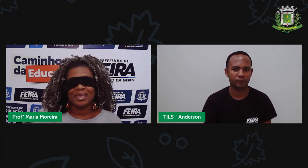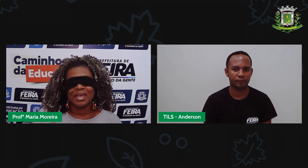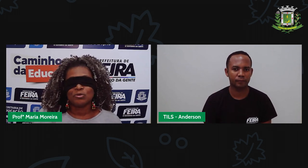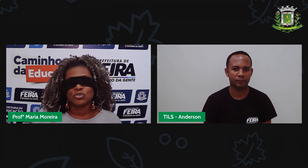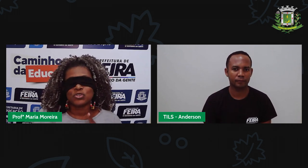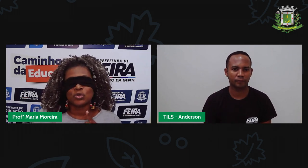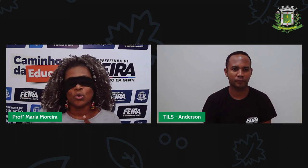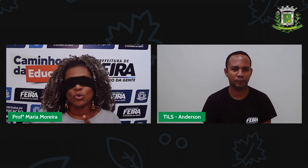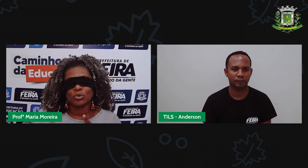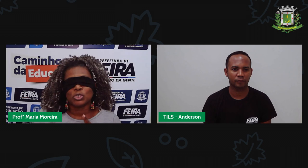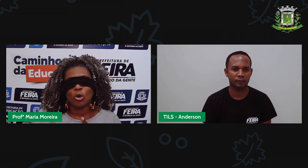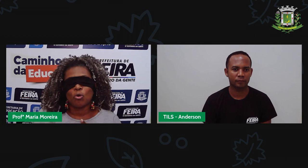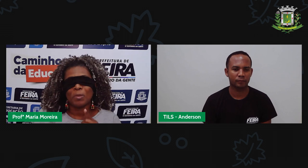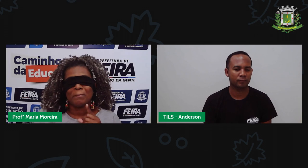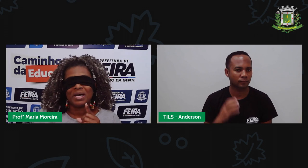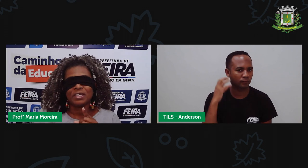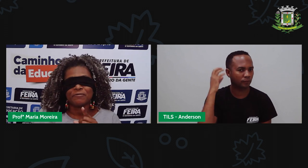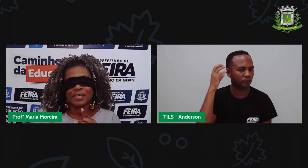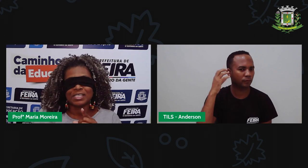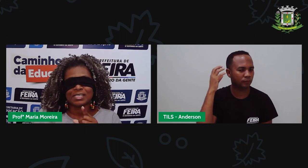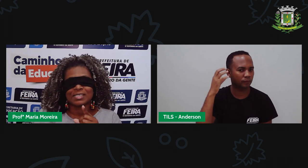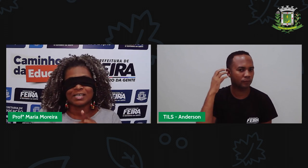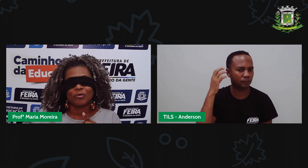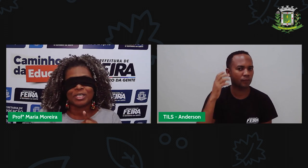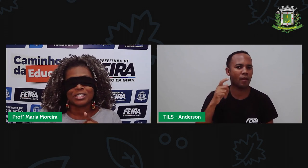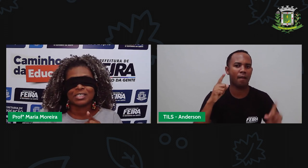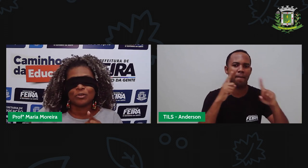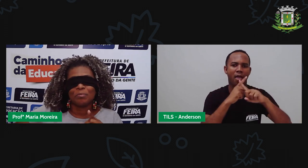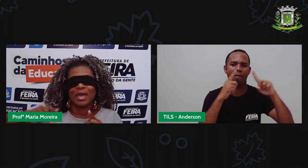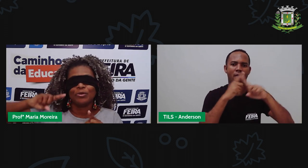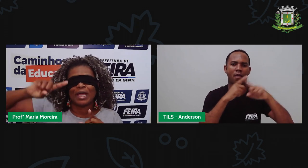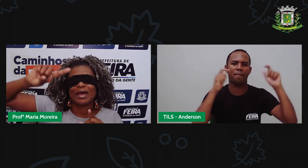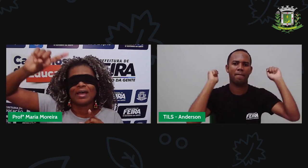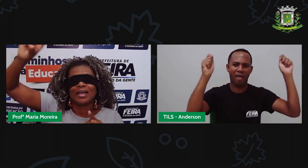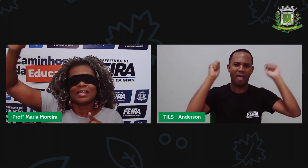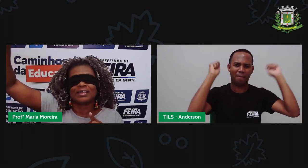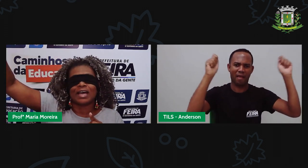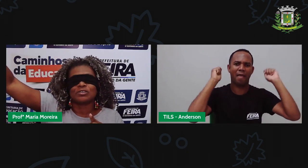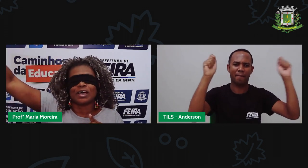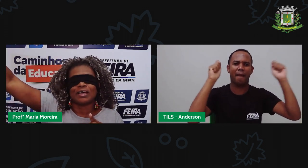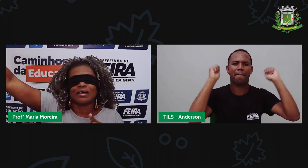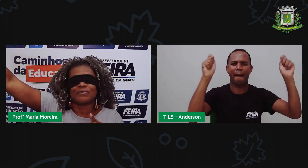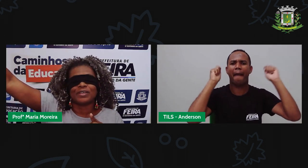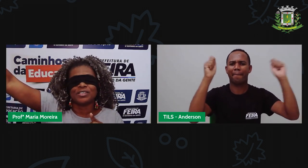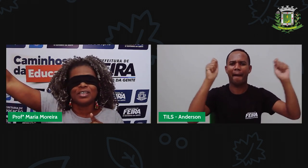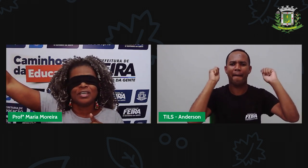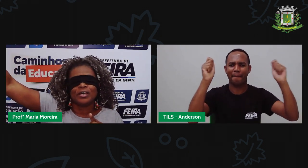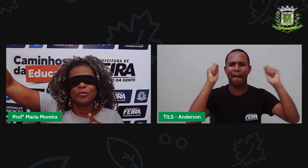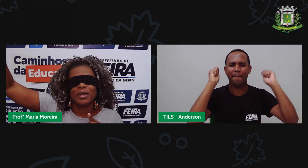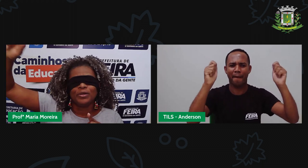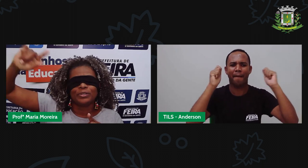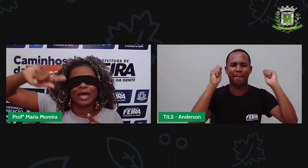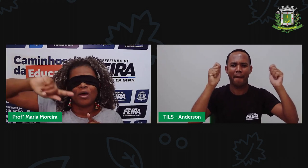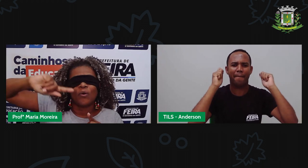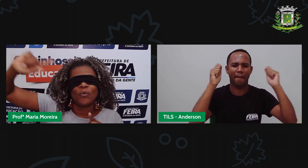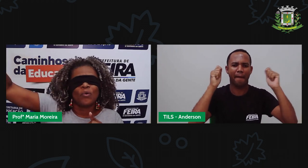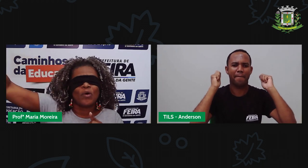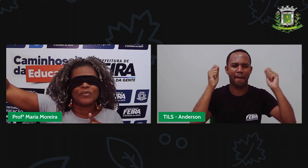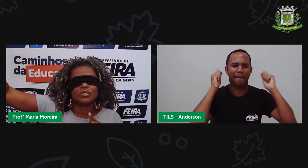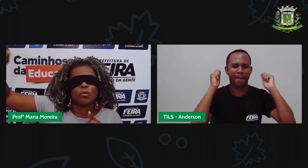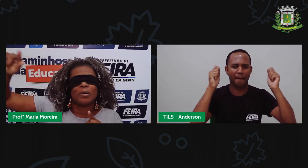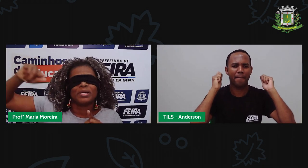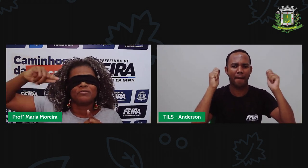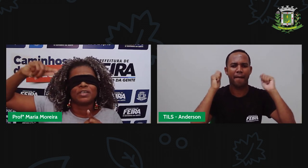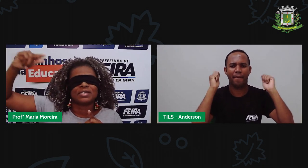Isso aí é o som de alguma manifestação. Quando a gente está assim no meio da avenida, no meio da